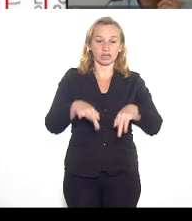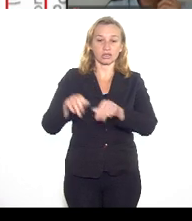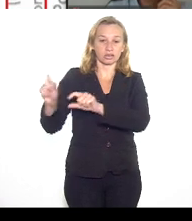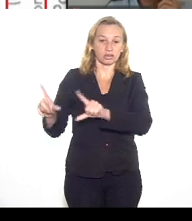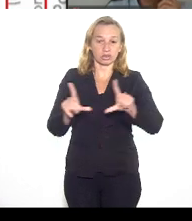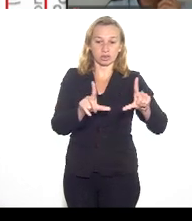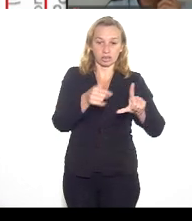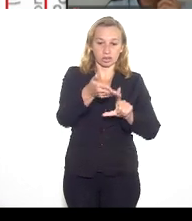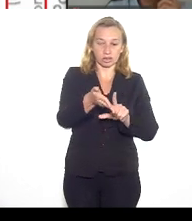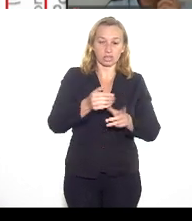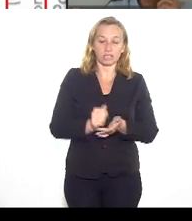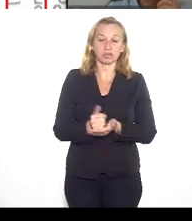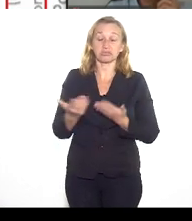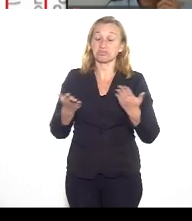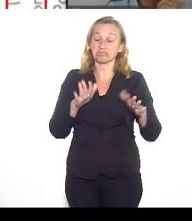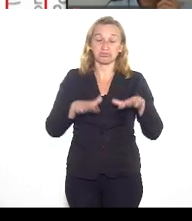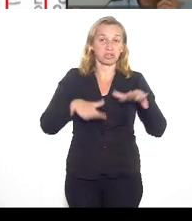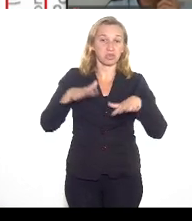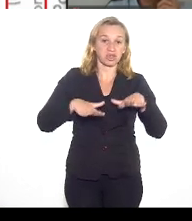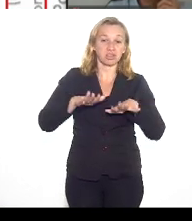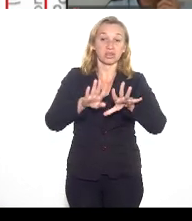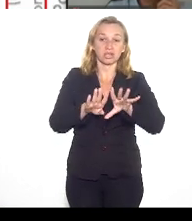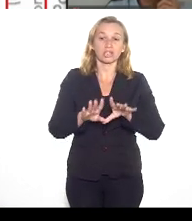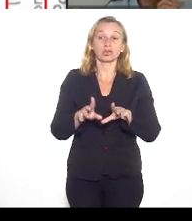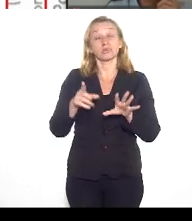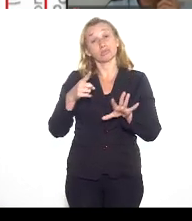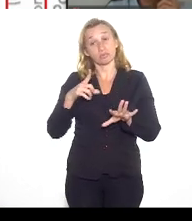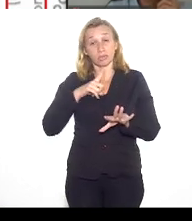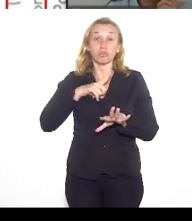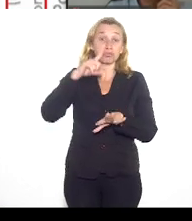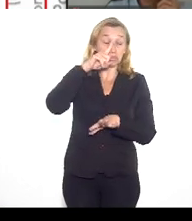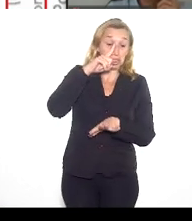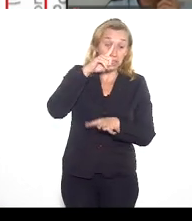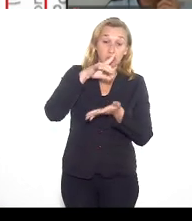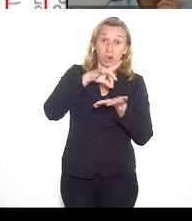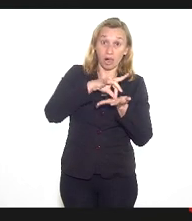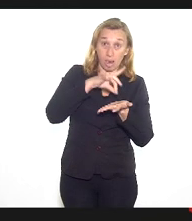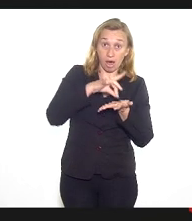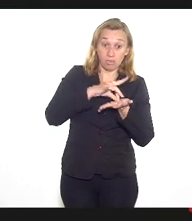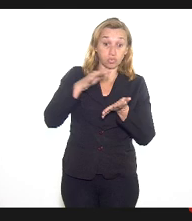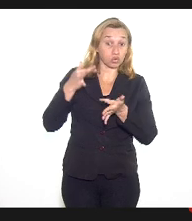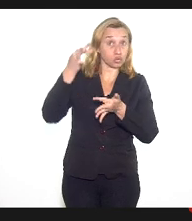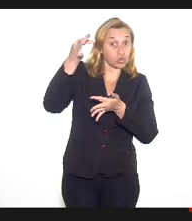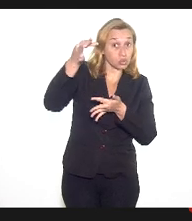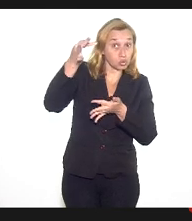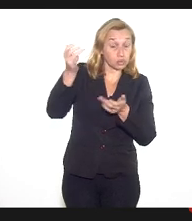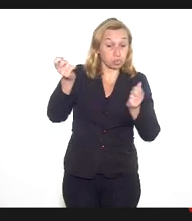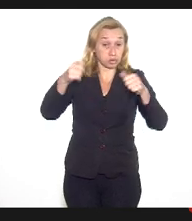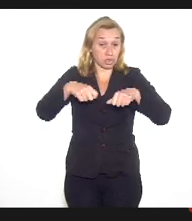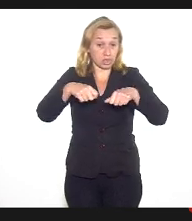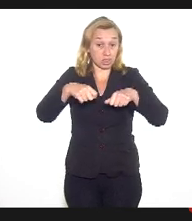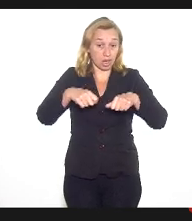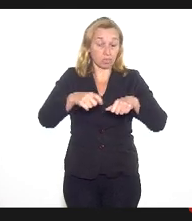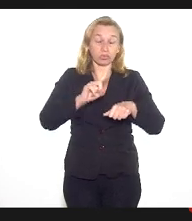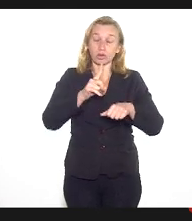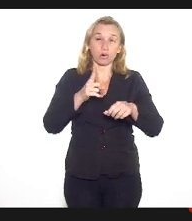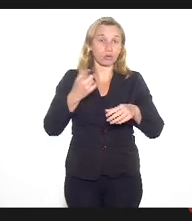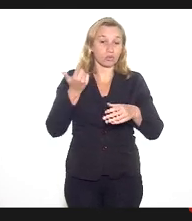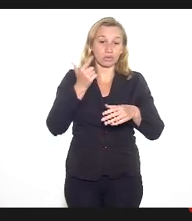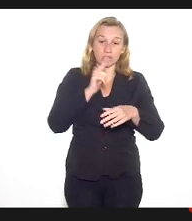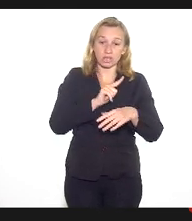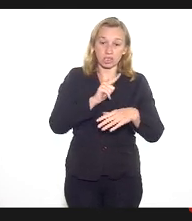potencial geológico ser alto, existe um risco real do, no futuro, esse potencial geológico não chegar a